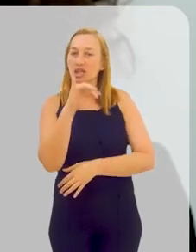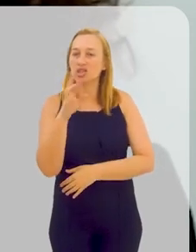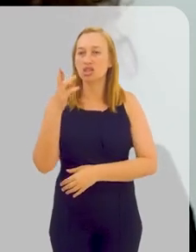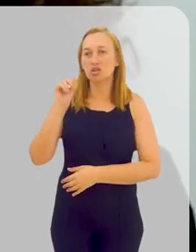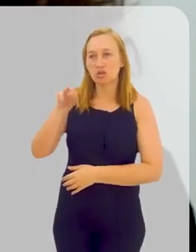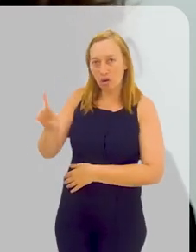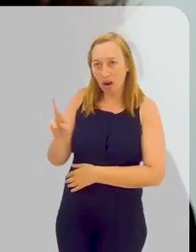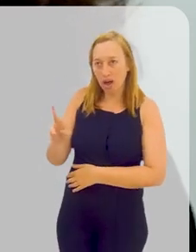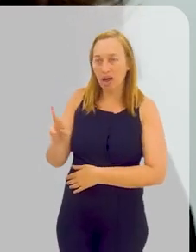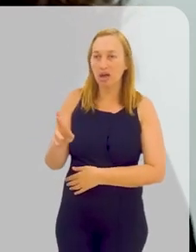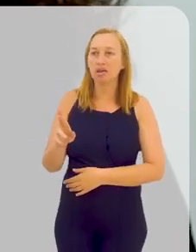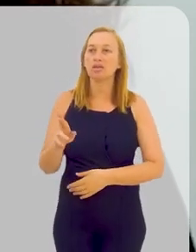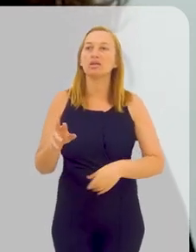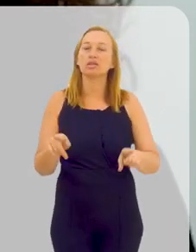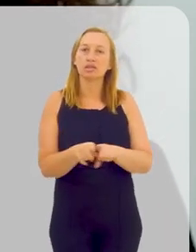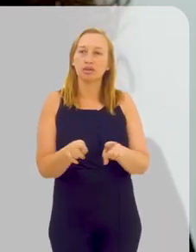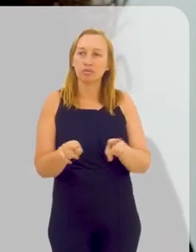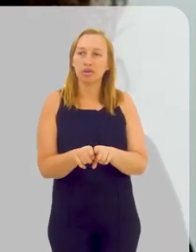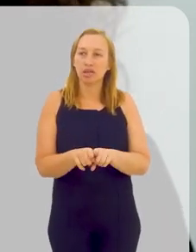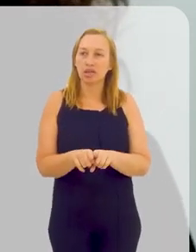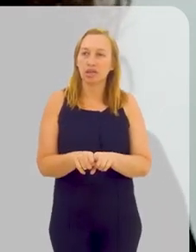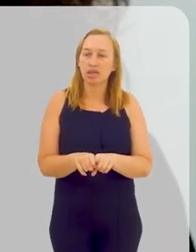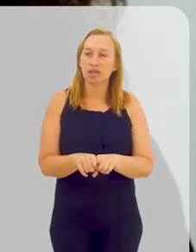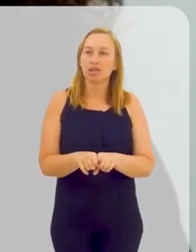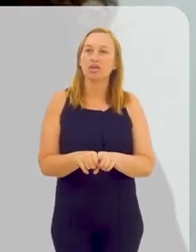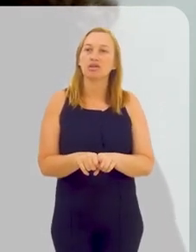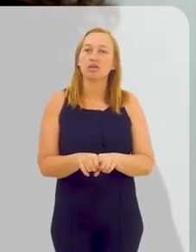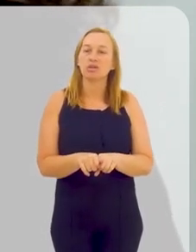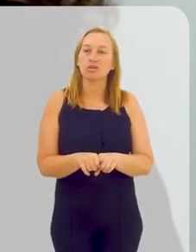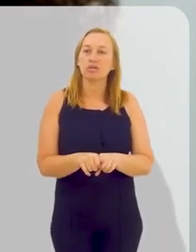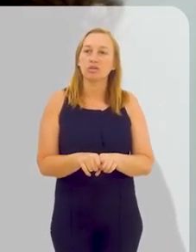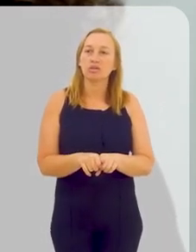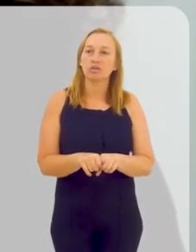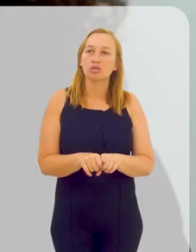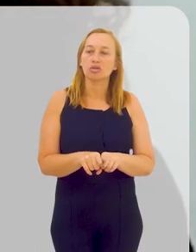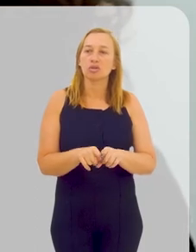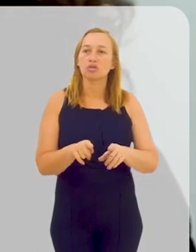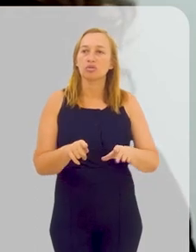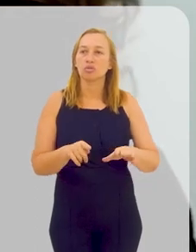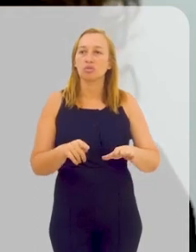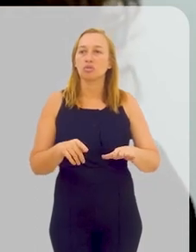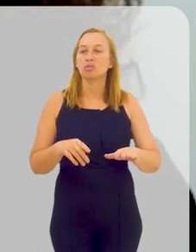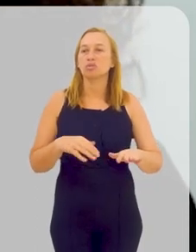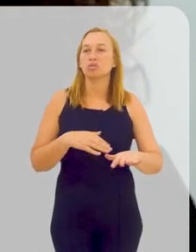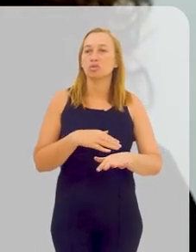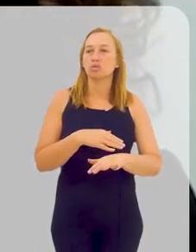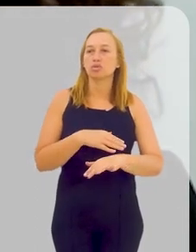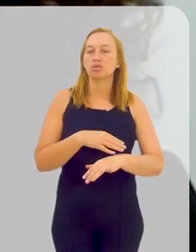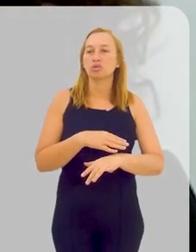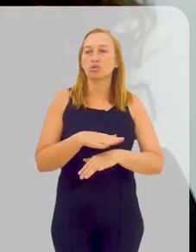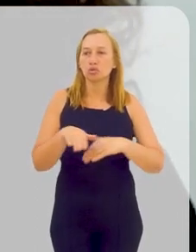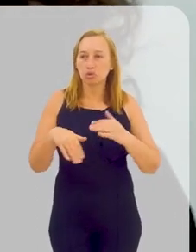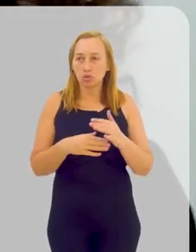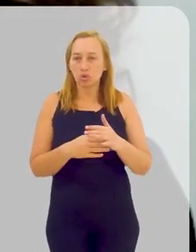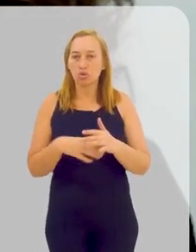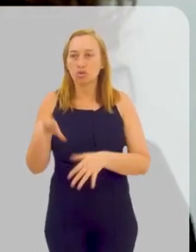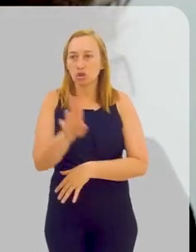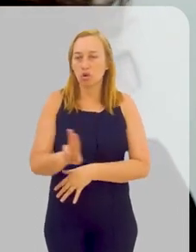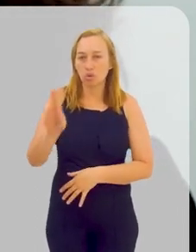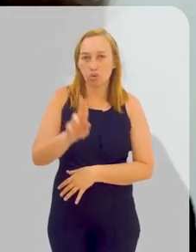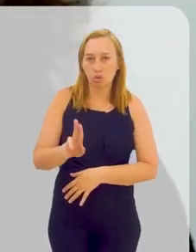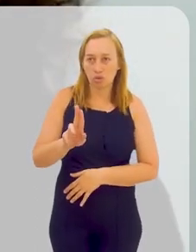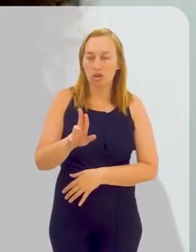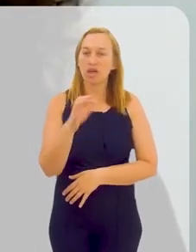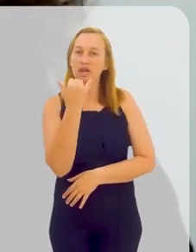da energia solar fotovoltaica e na adoção dessa energia também pelos consumidores de energia